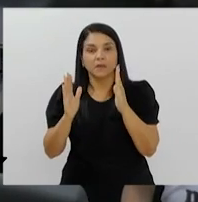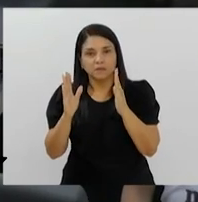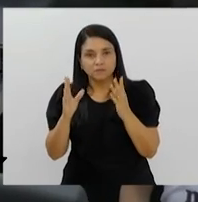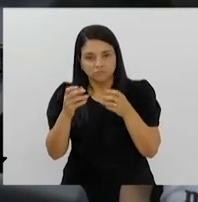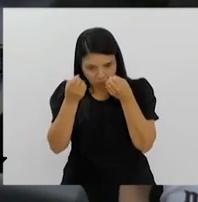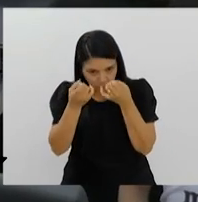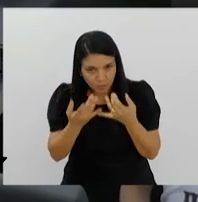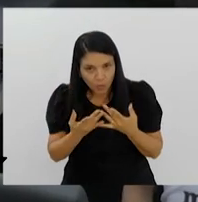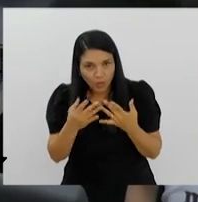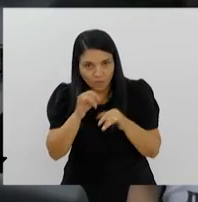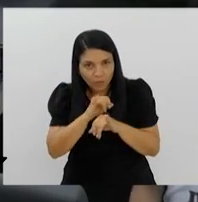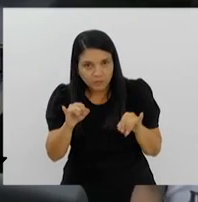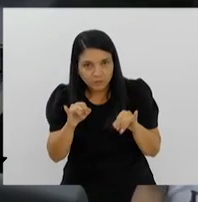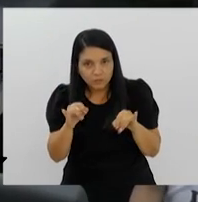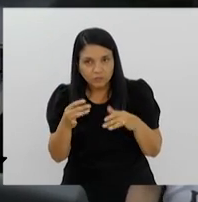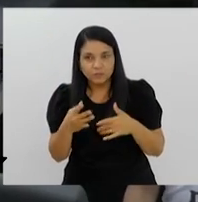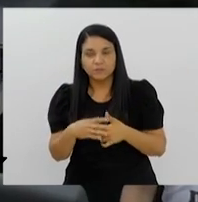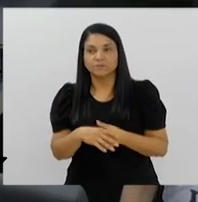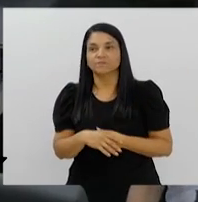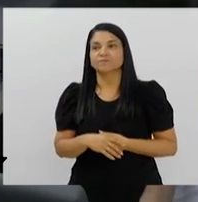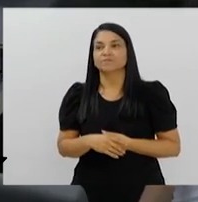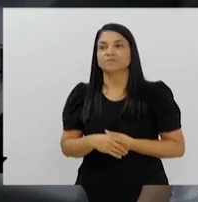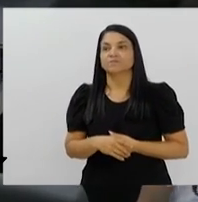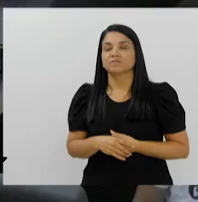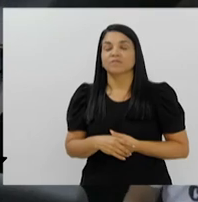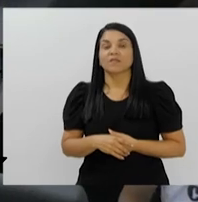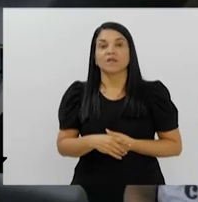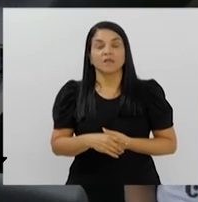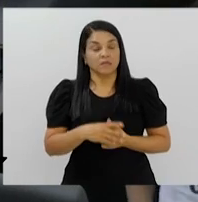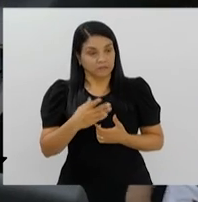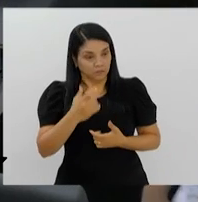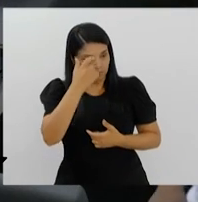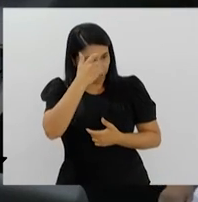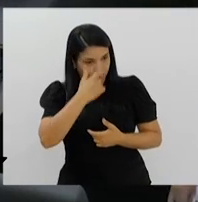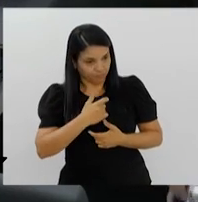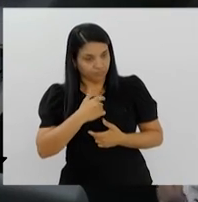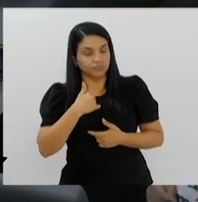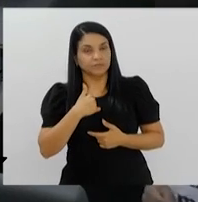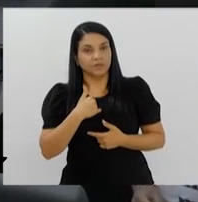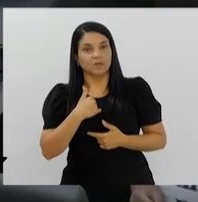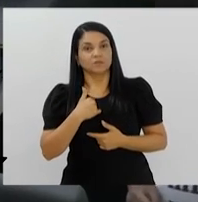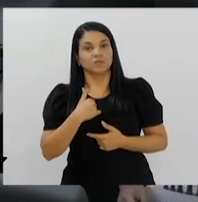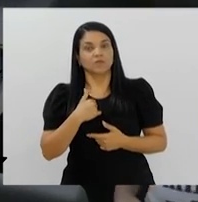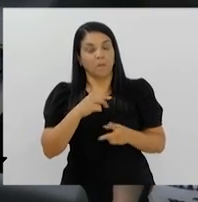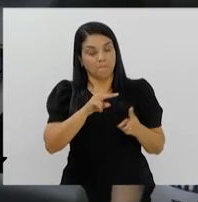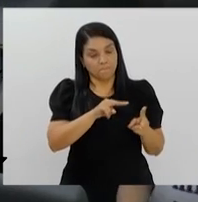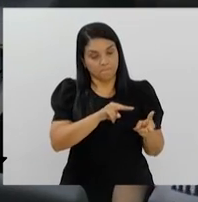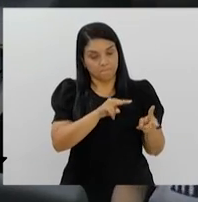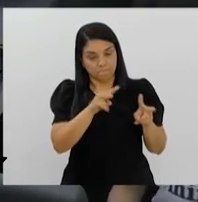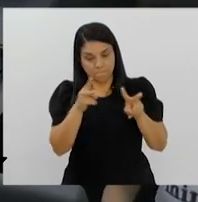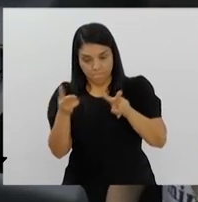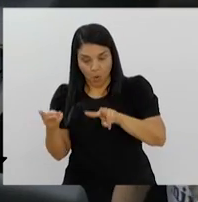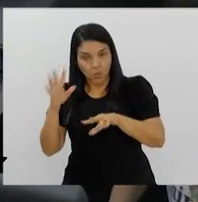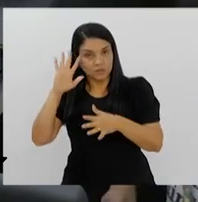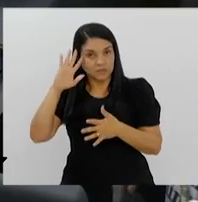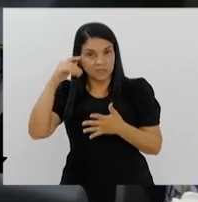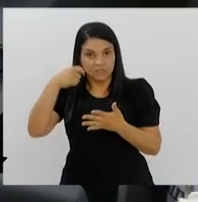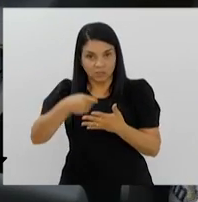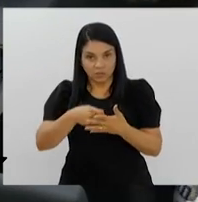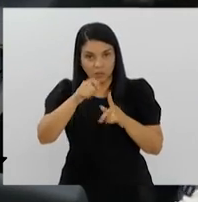prazo excelência quando hou a migração quando fo deci em